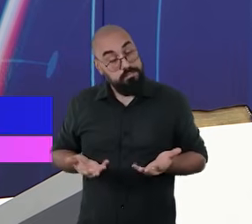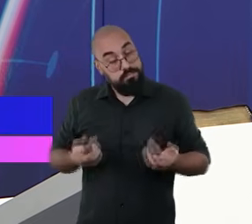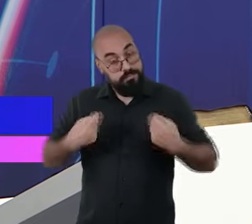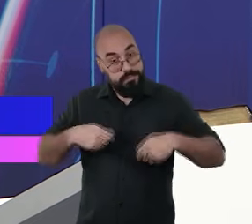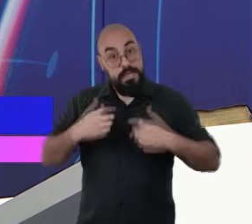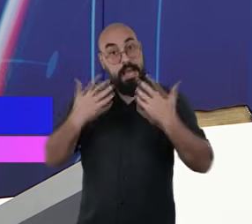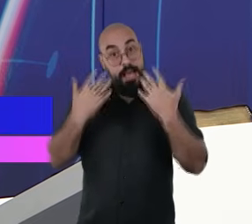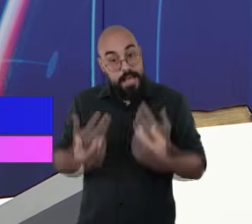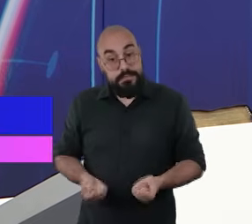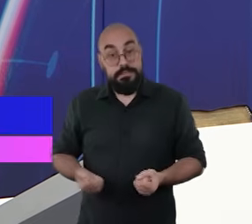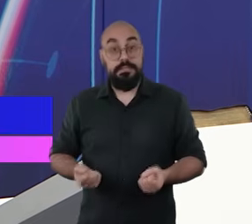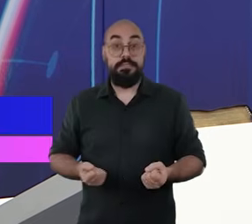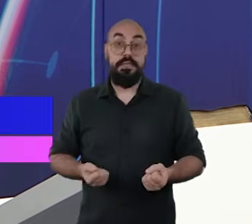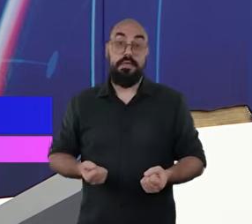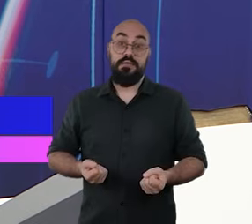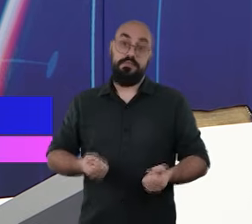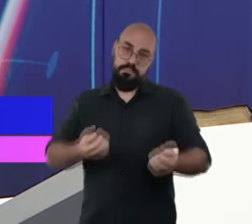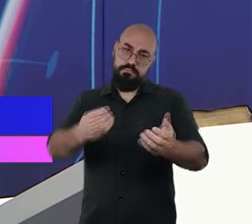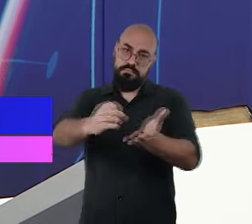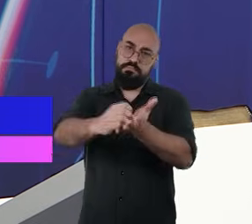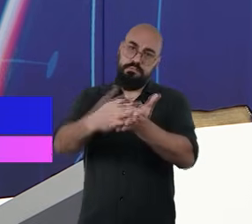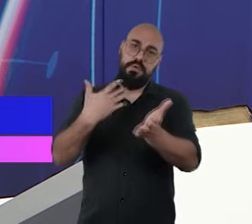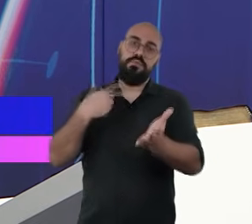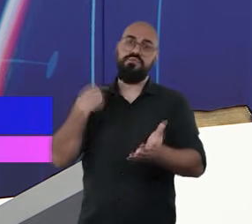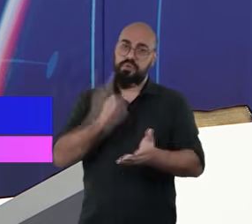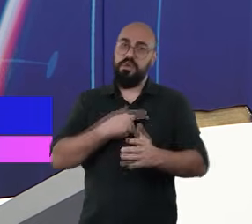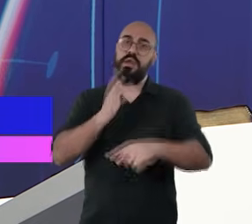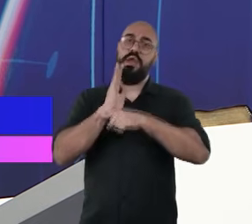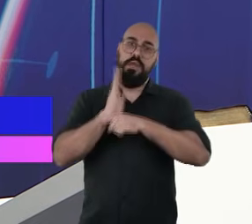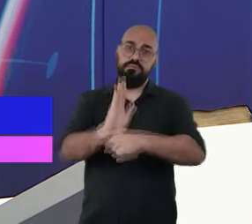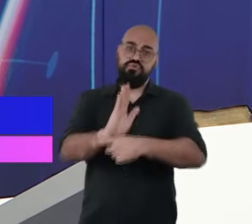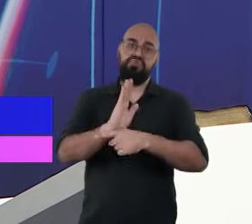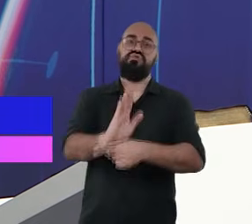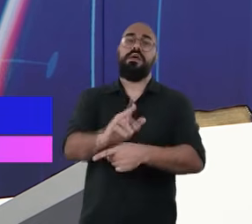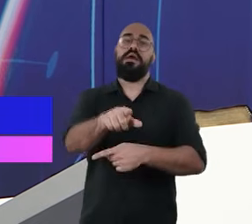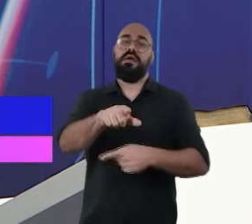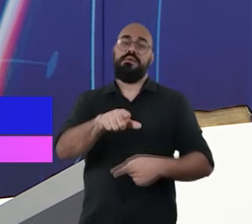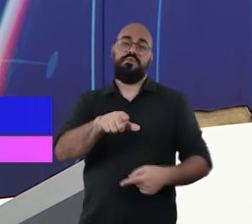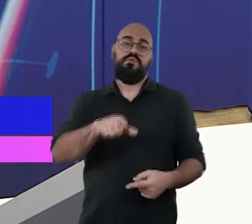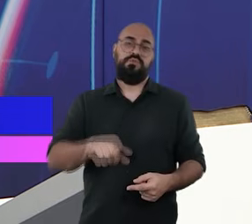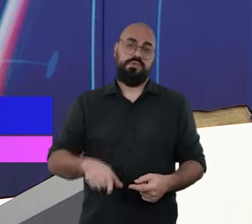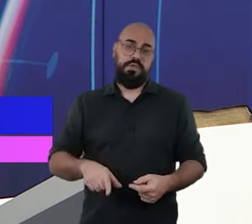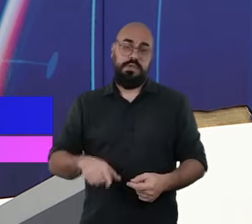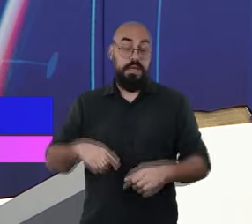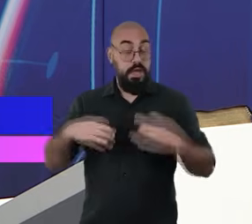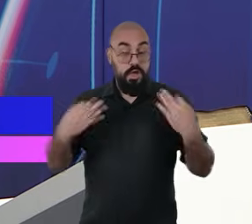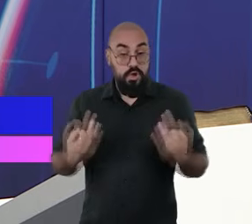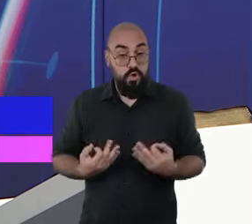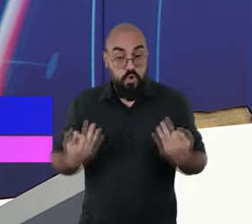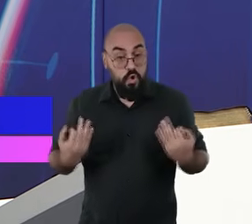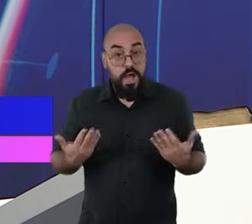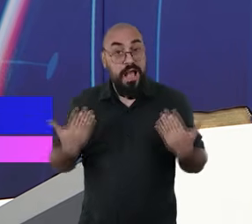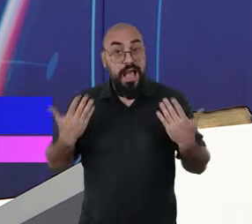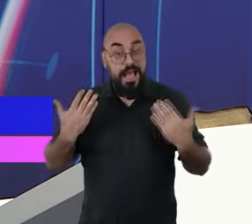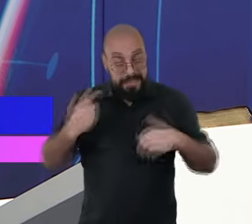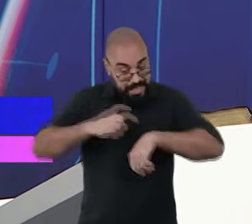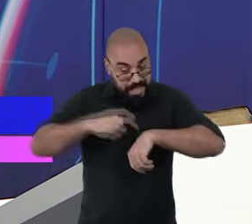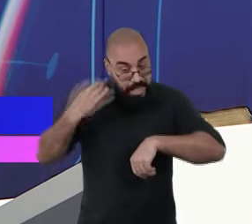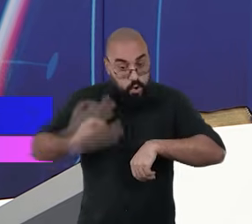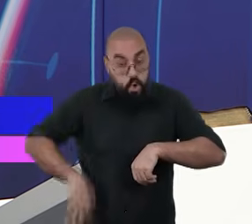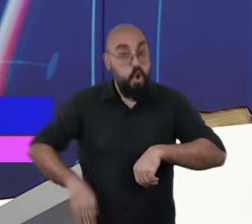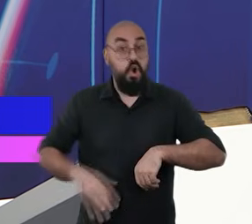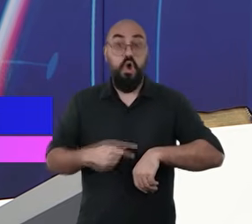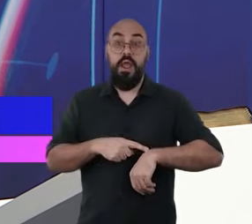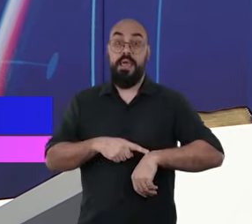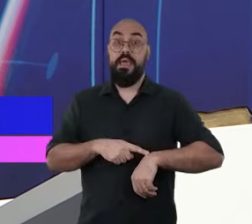aceita o convite da graça, escreve para nós, porque estamos aqui esperando a sua mensagem neste exato momento. É 24 horas por dia.